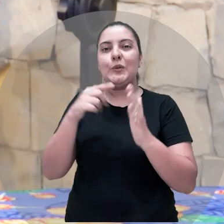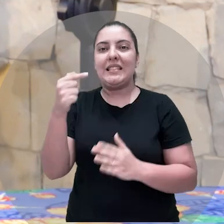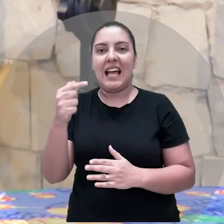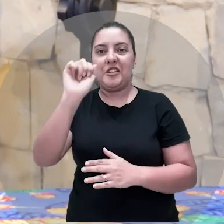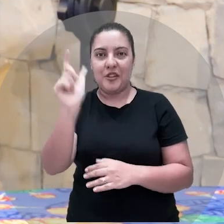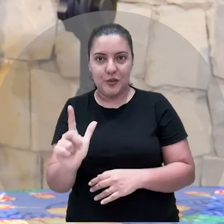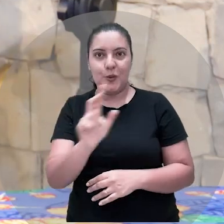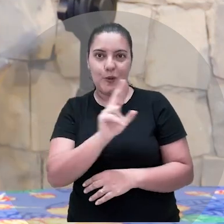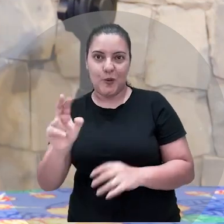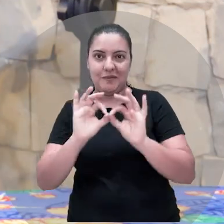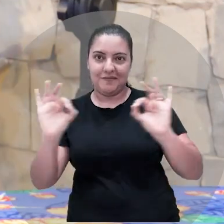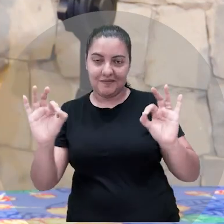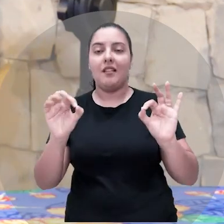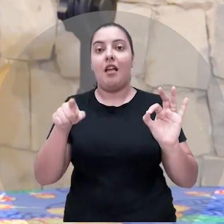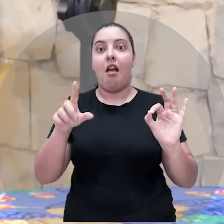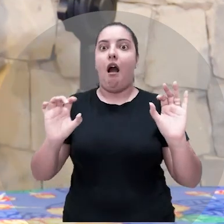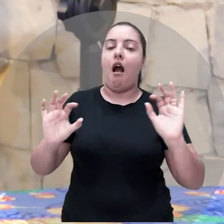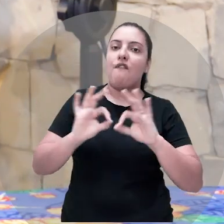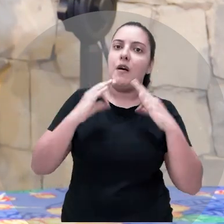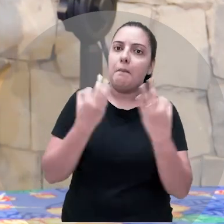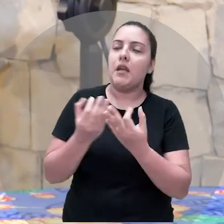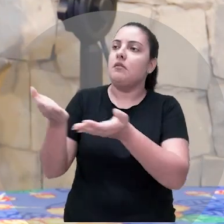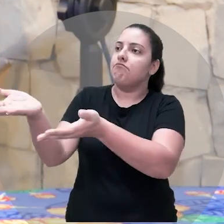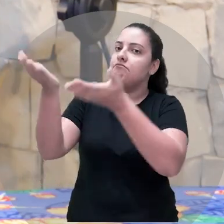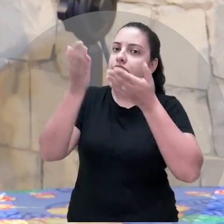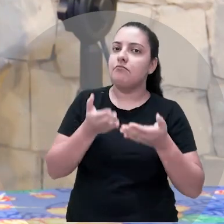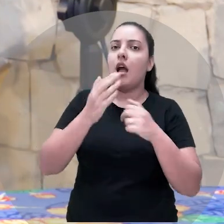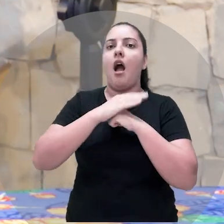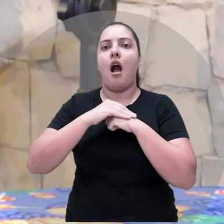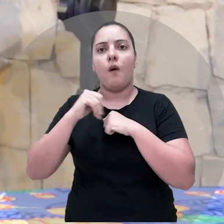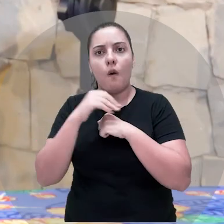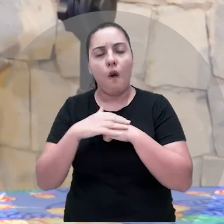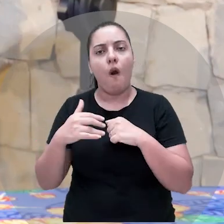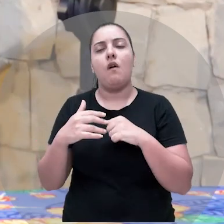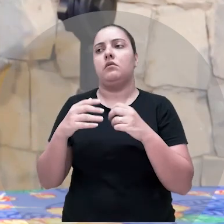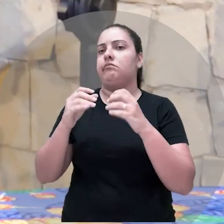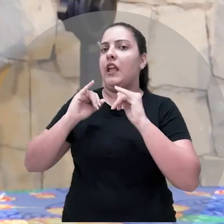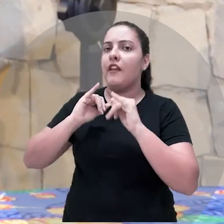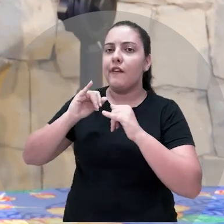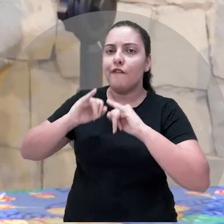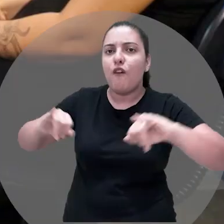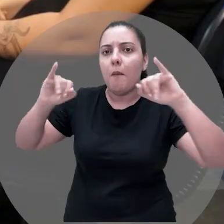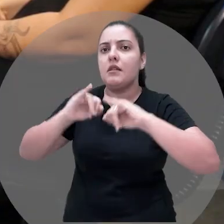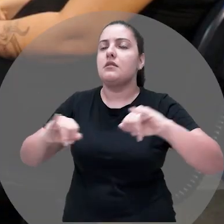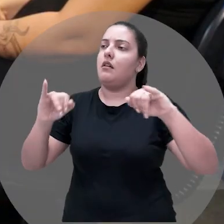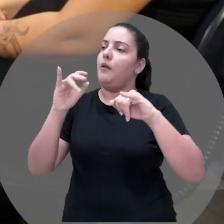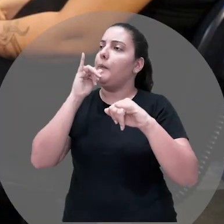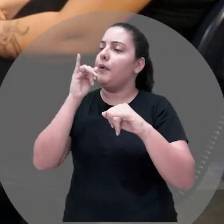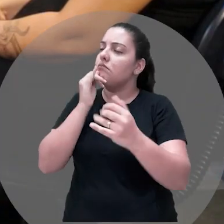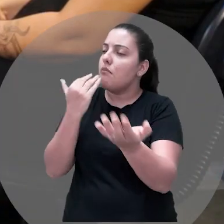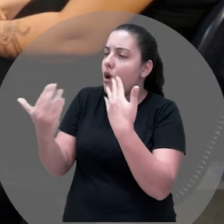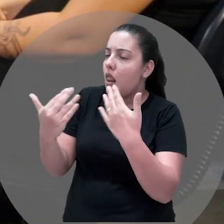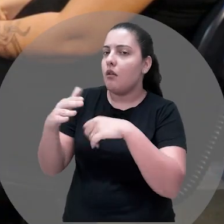né que elas agregam essas famílias amparam essas famílias no sentido de acolhimento né E aí